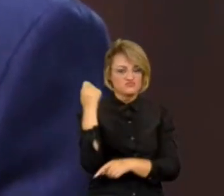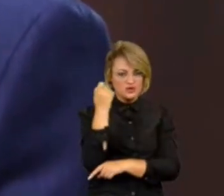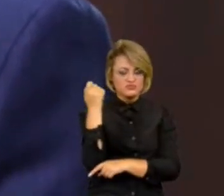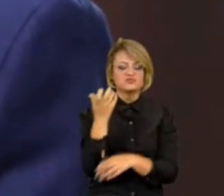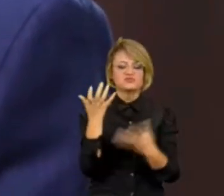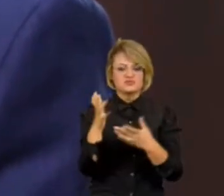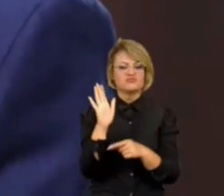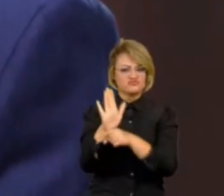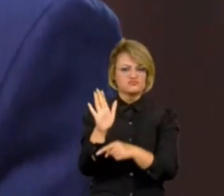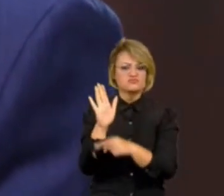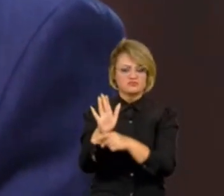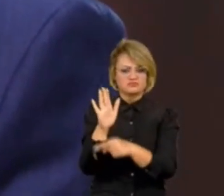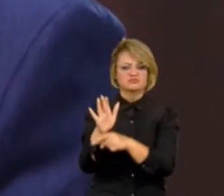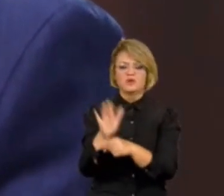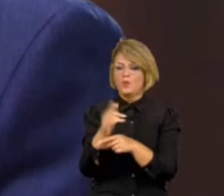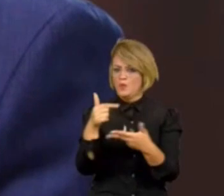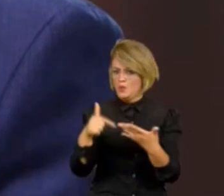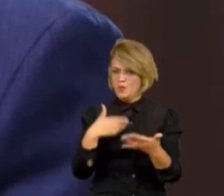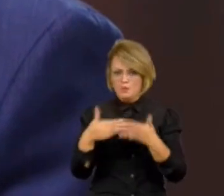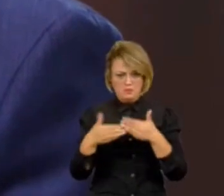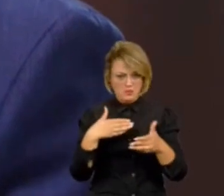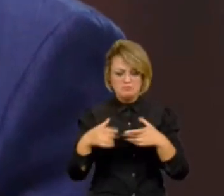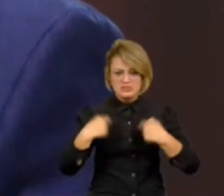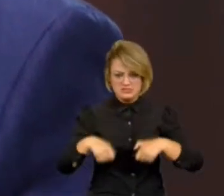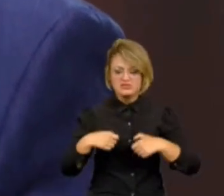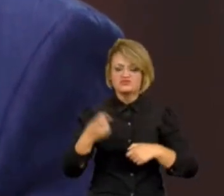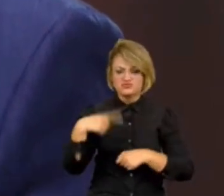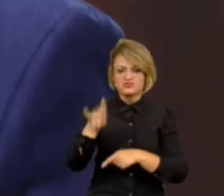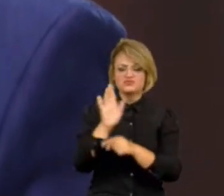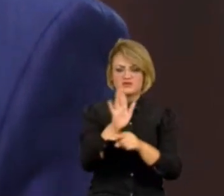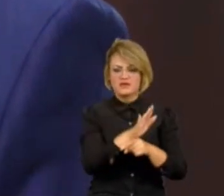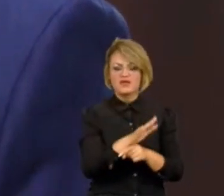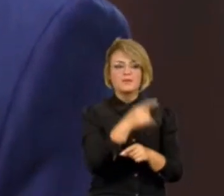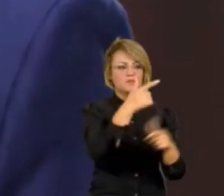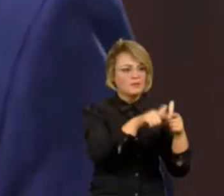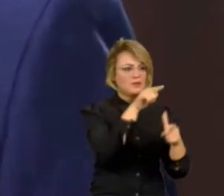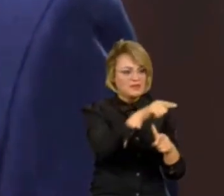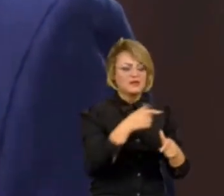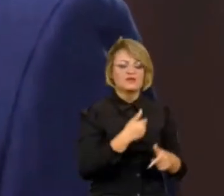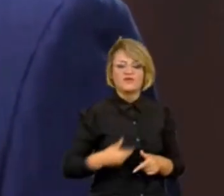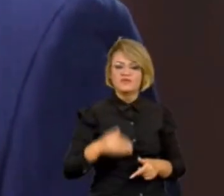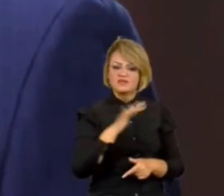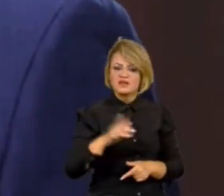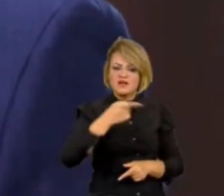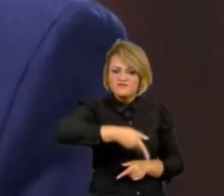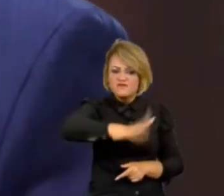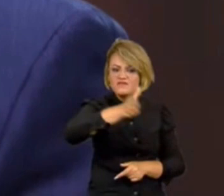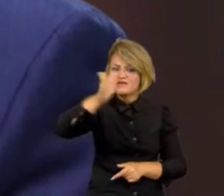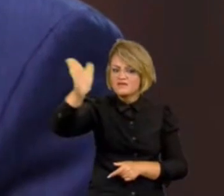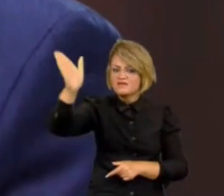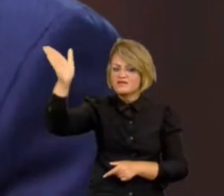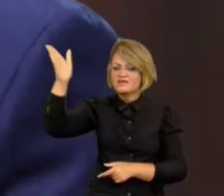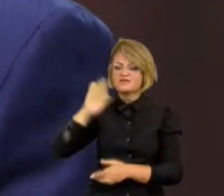necessário. Aonde tiver um problema, o governo federal estará lá para ajudar as pessoas a se salvar desses problemas.